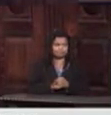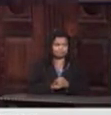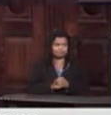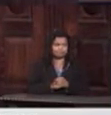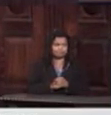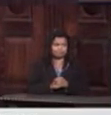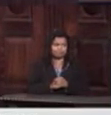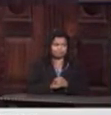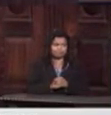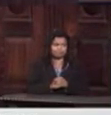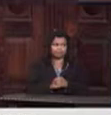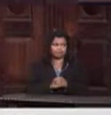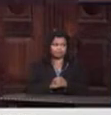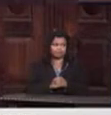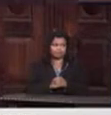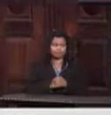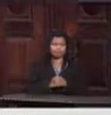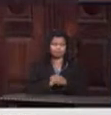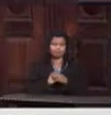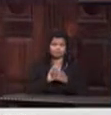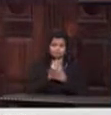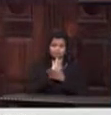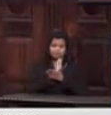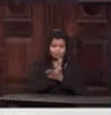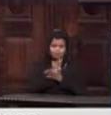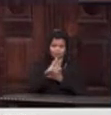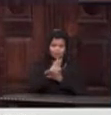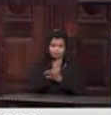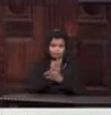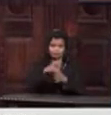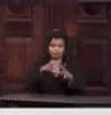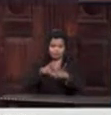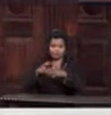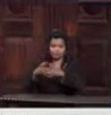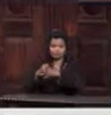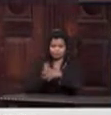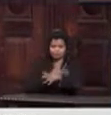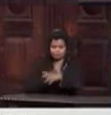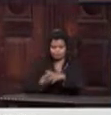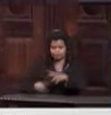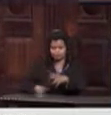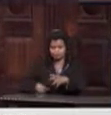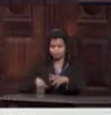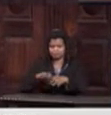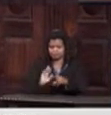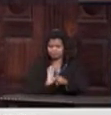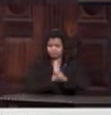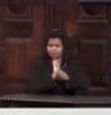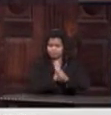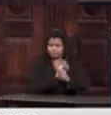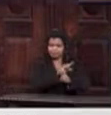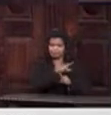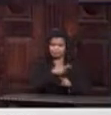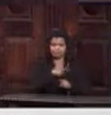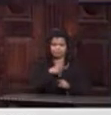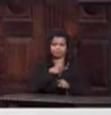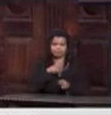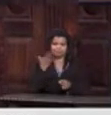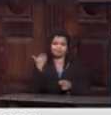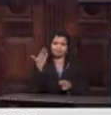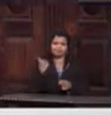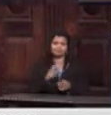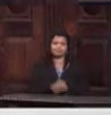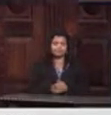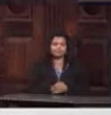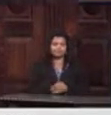fortalecido até por alguns partidos de esquerda. Até alguns militantes de partidos de